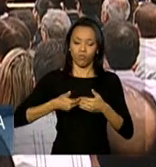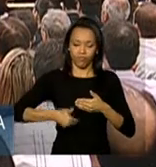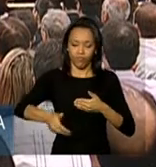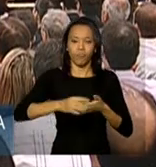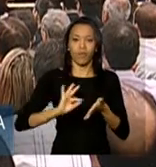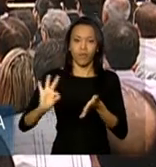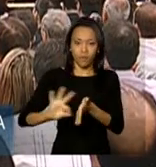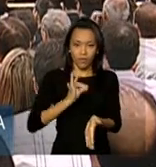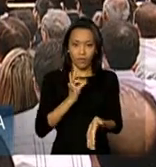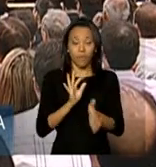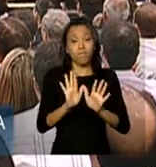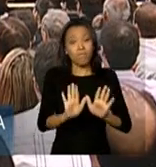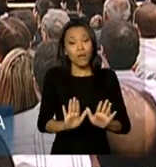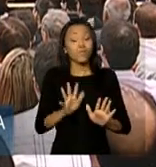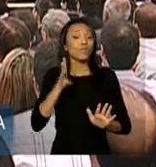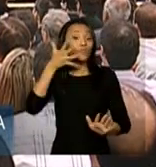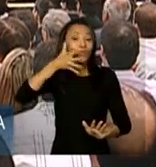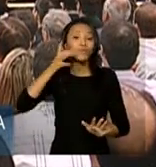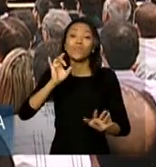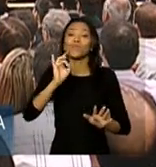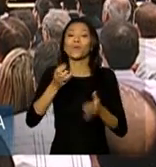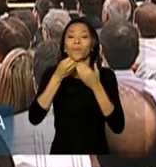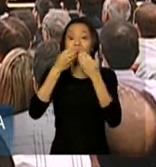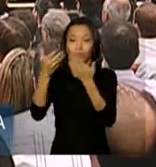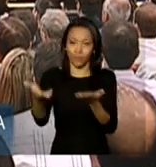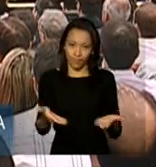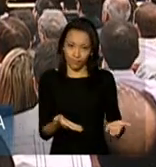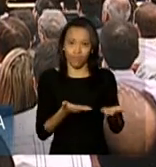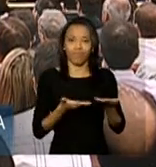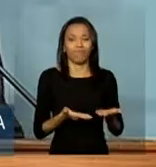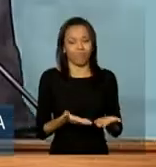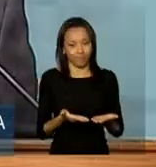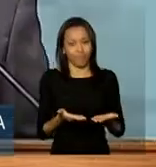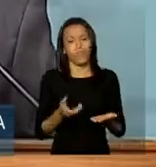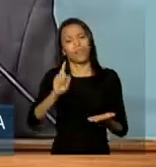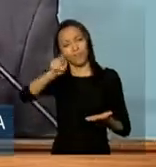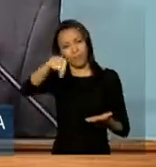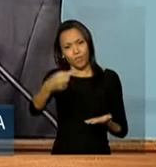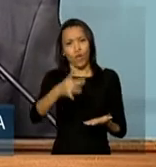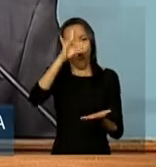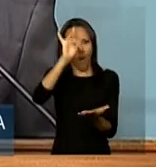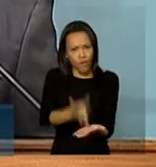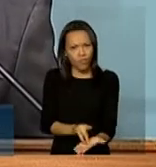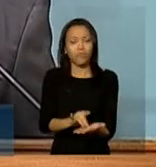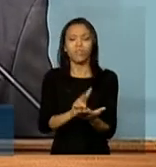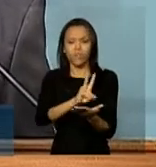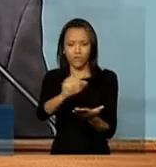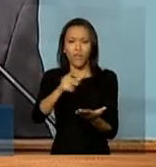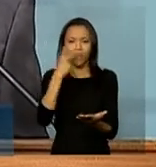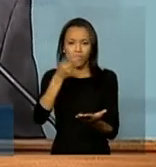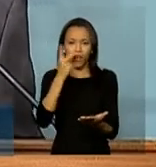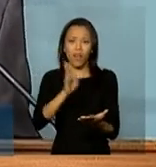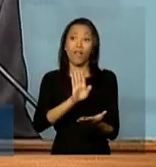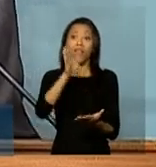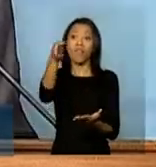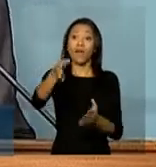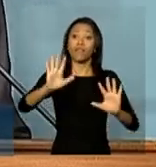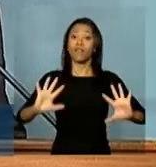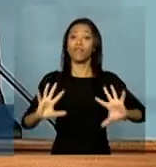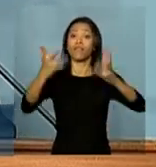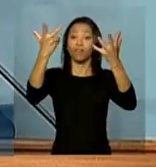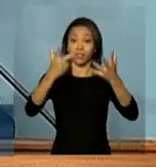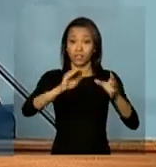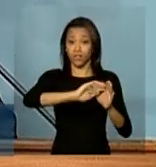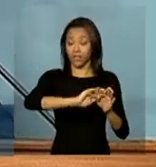o discurso aqui é apenas de boas-vindas, porque oficialmente falaremos lá nos pavilhões da Festa da Uva,